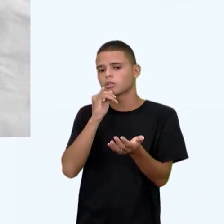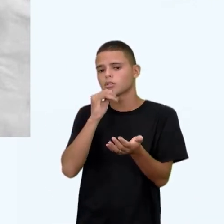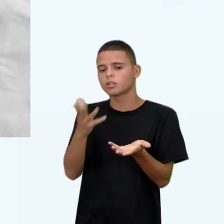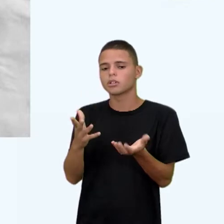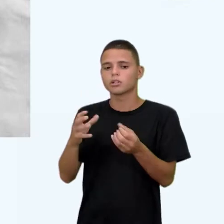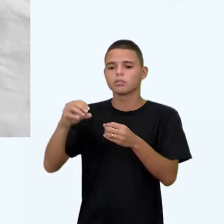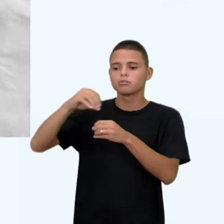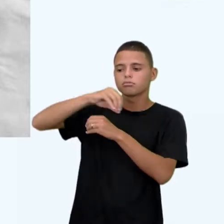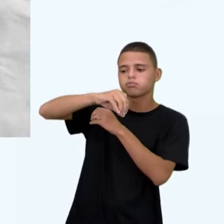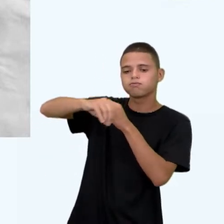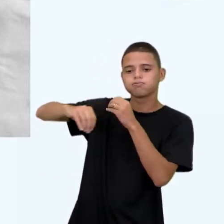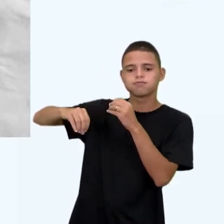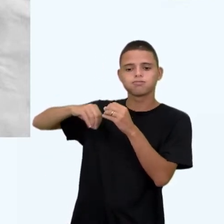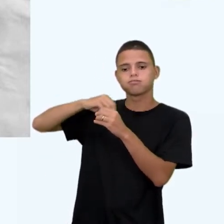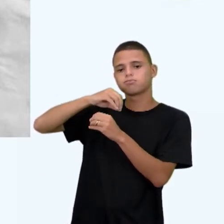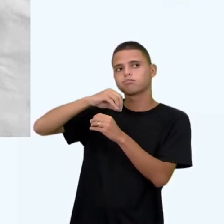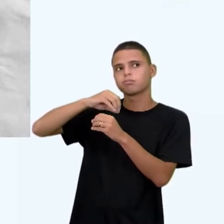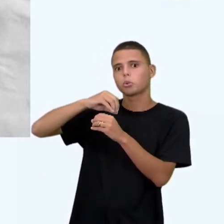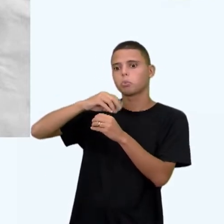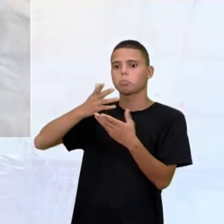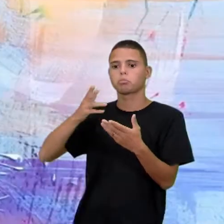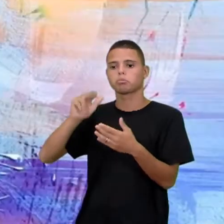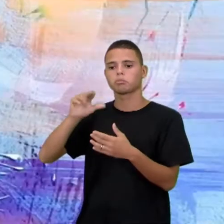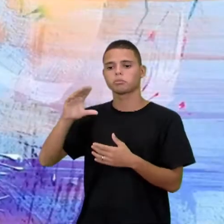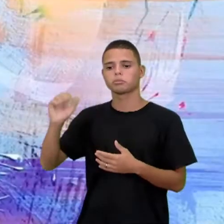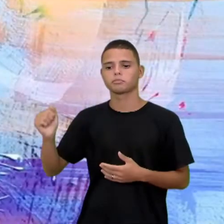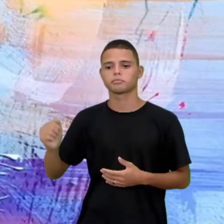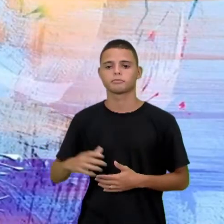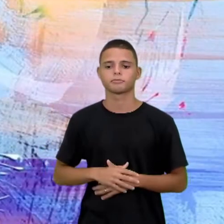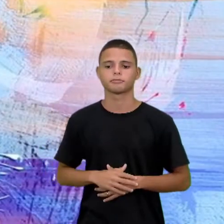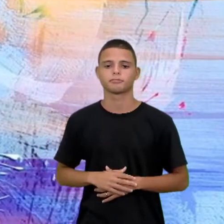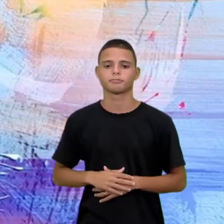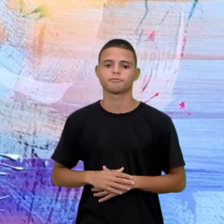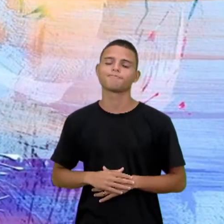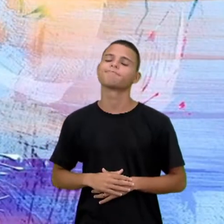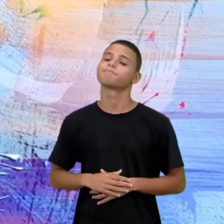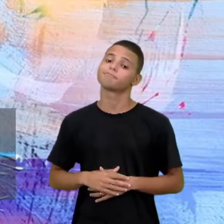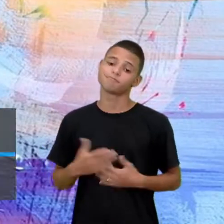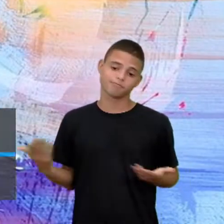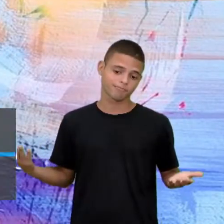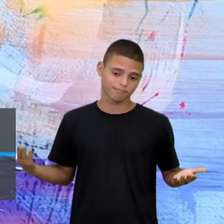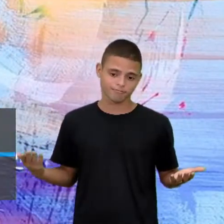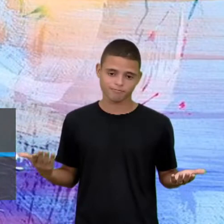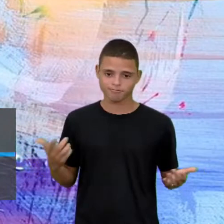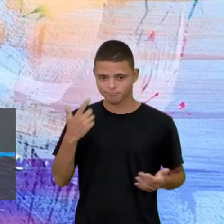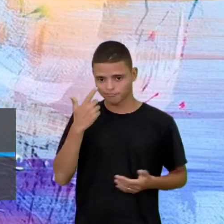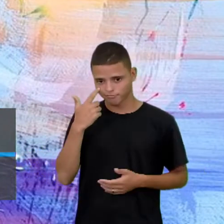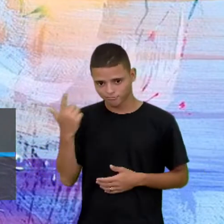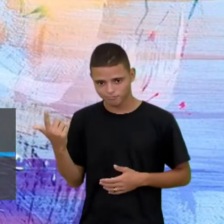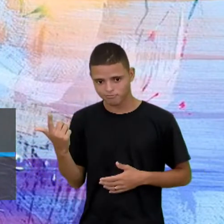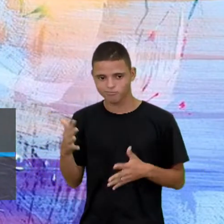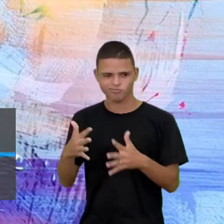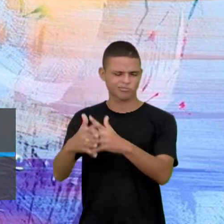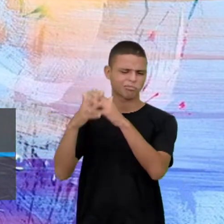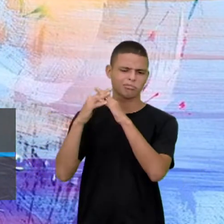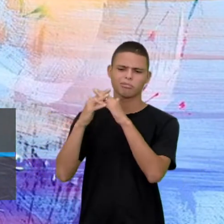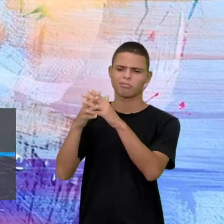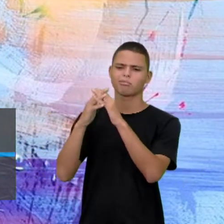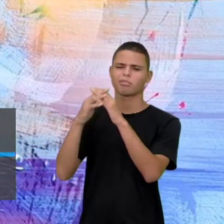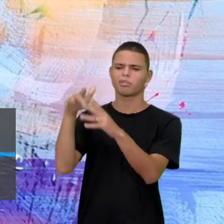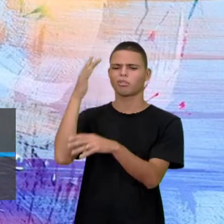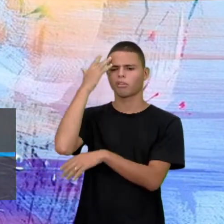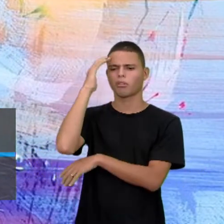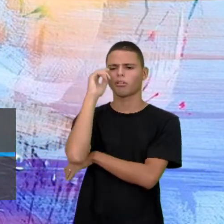saiba. Ou talvez nunca. E aí, gente, confundiu mais ainda a cabeça de vocês com relação ao que